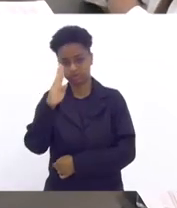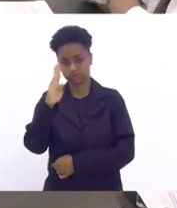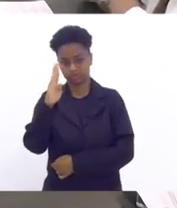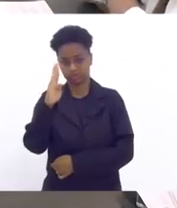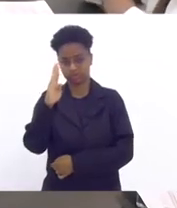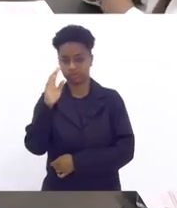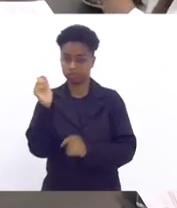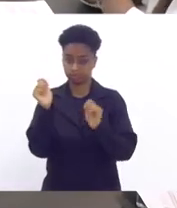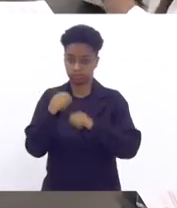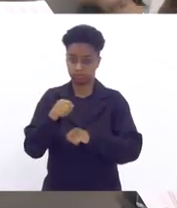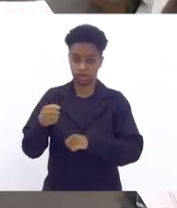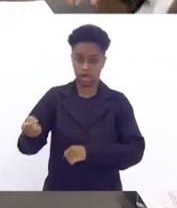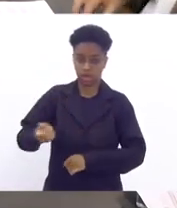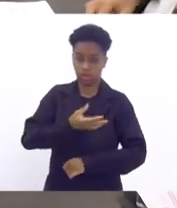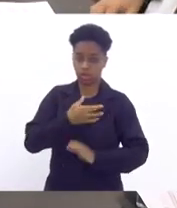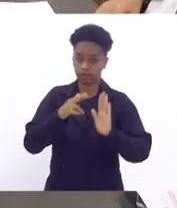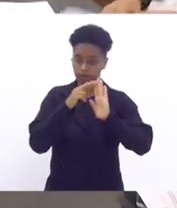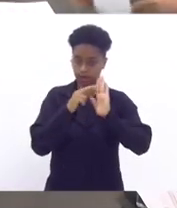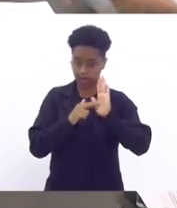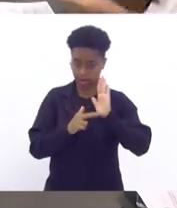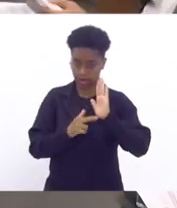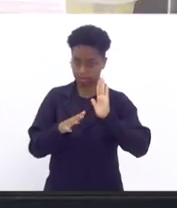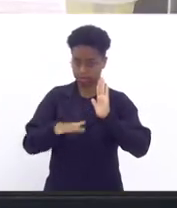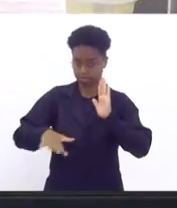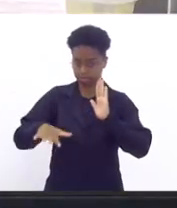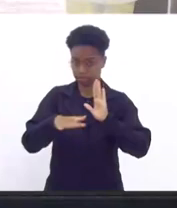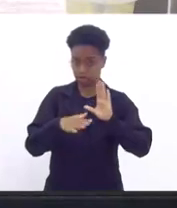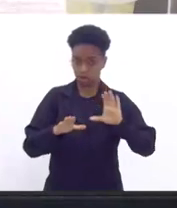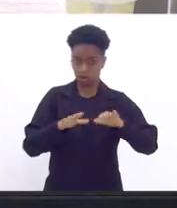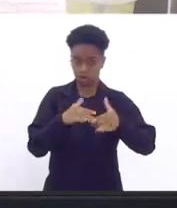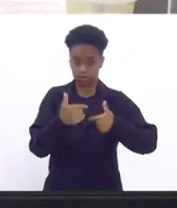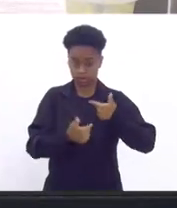um novo regramento para questão das frentes parlamentares